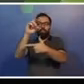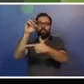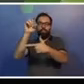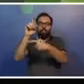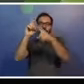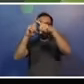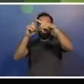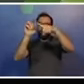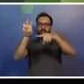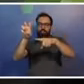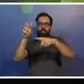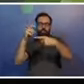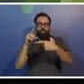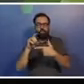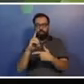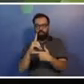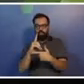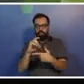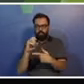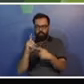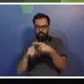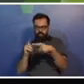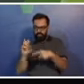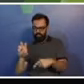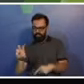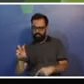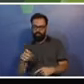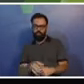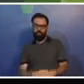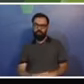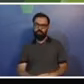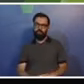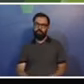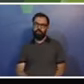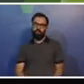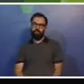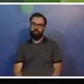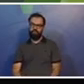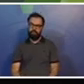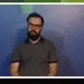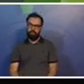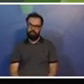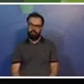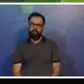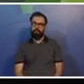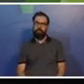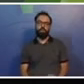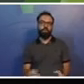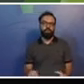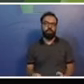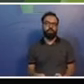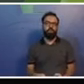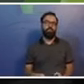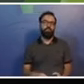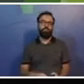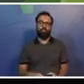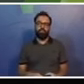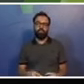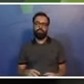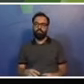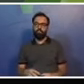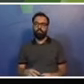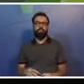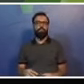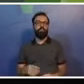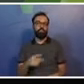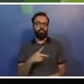maior, D mais 5, ok? A outra coisa que nós temos que relembrar é o